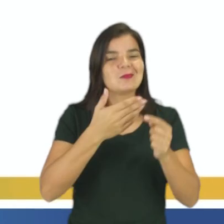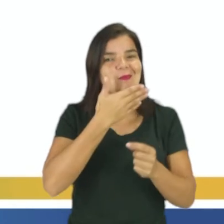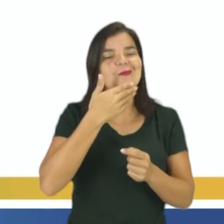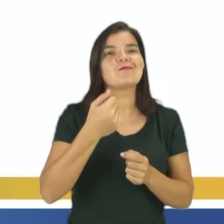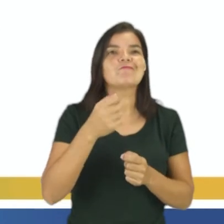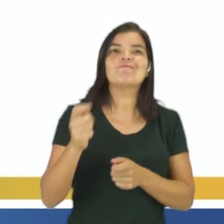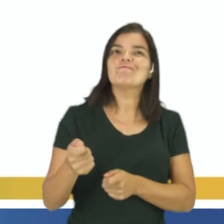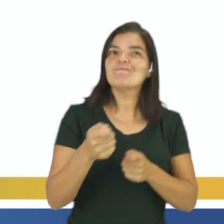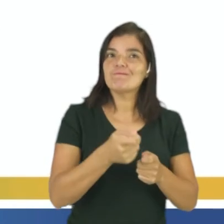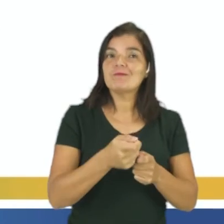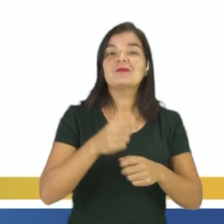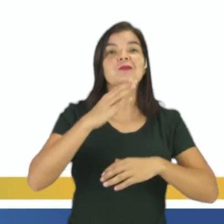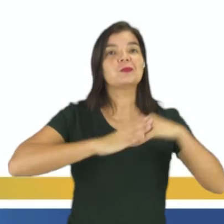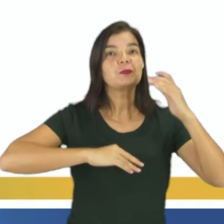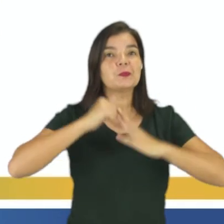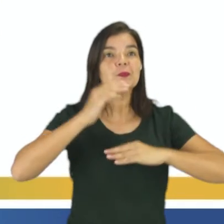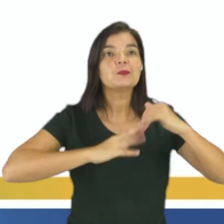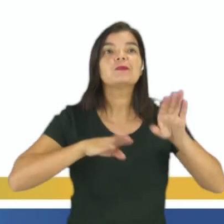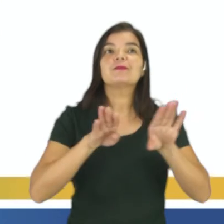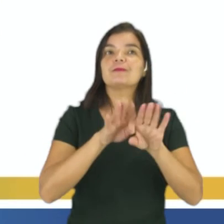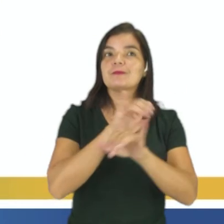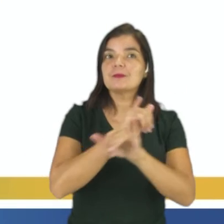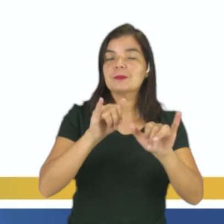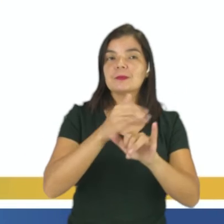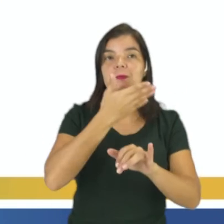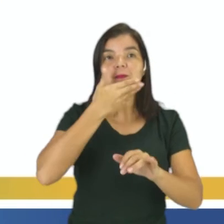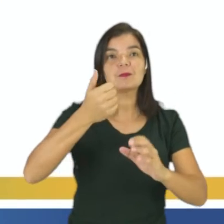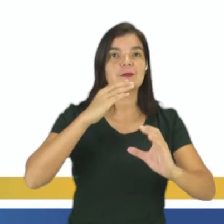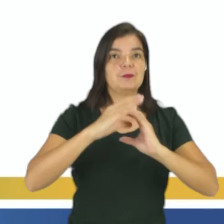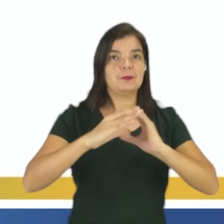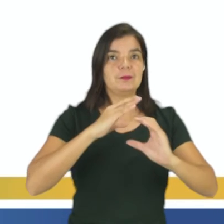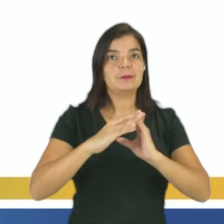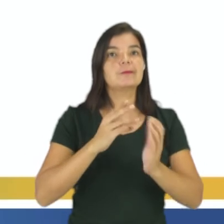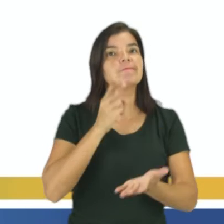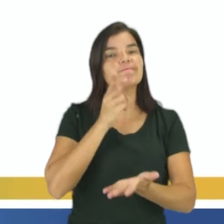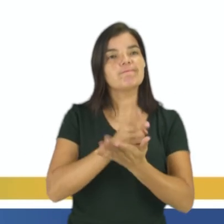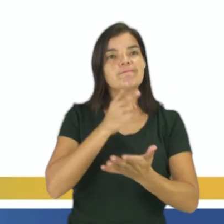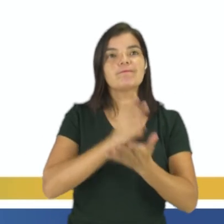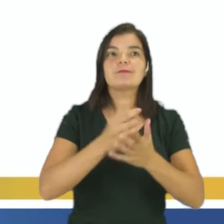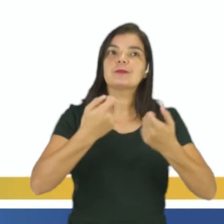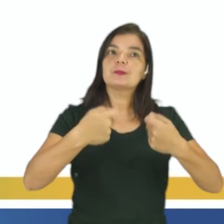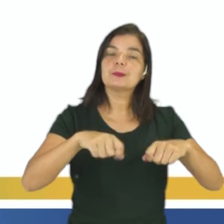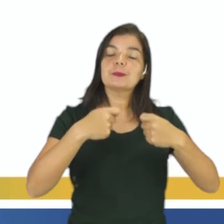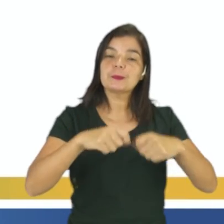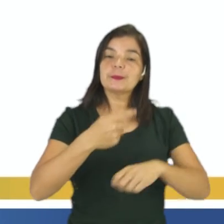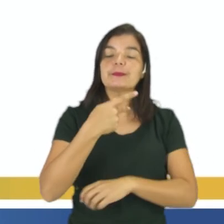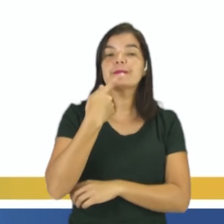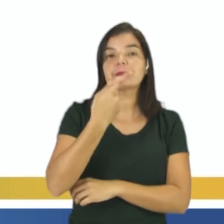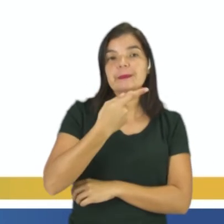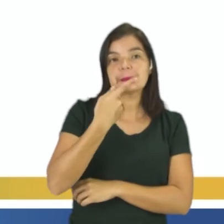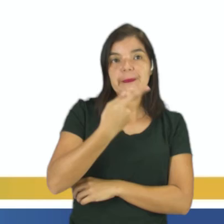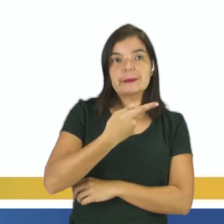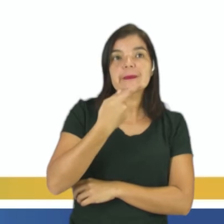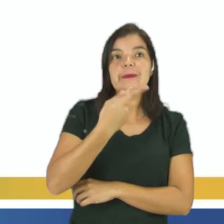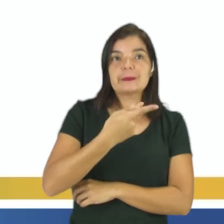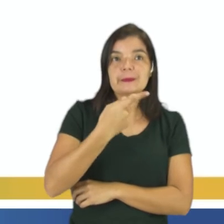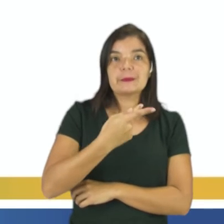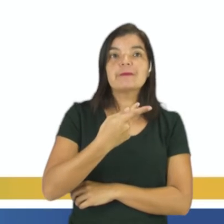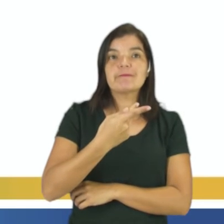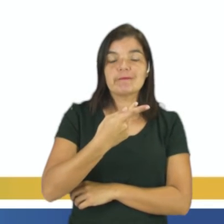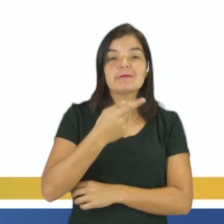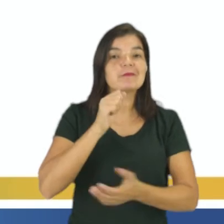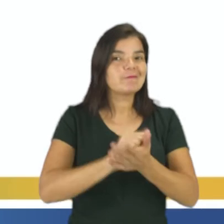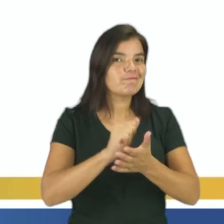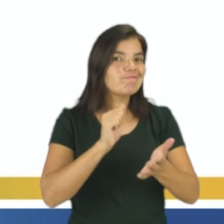que as melhores posições em todas as profissões são dadas aos melhores comunicadores. Para estar bem sempre à frente, é